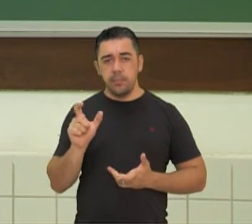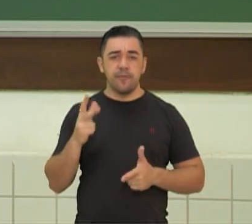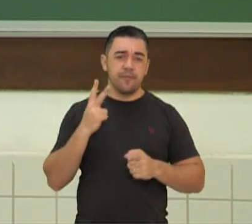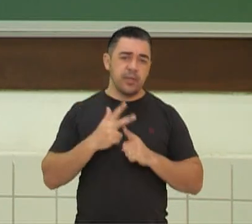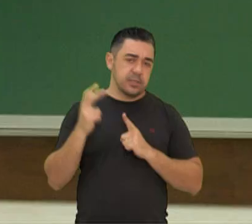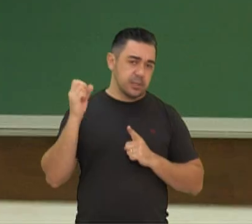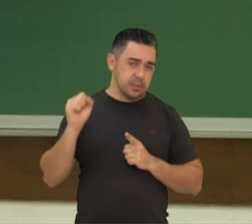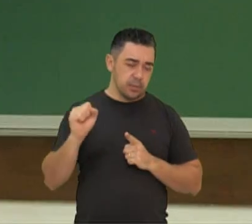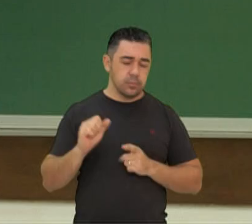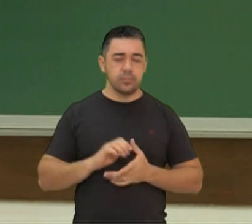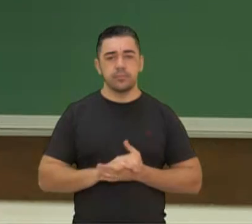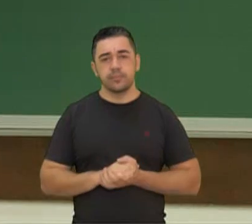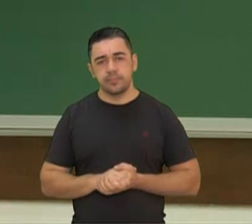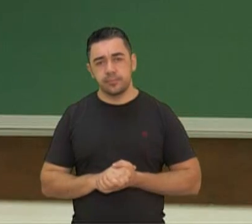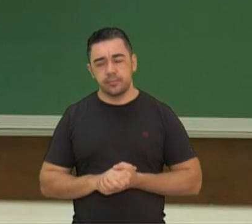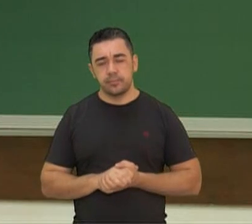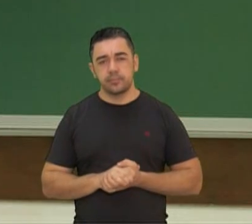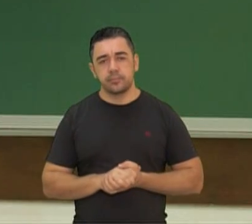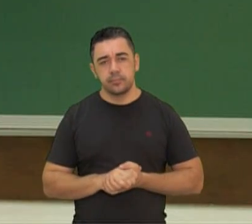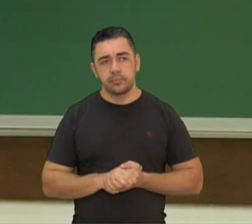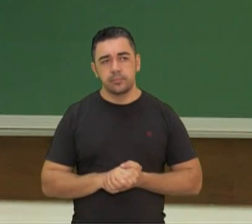expressão vencendo. Tranquilo?